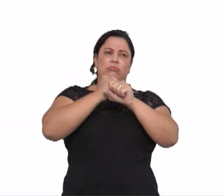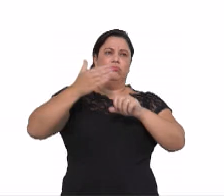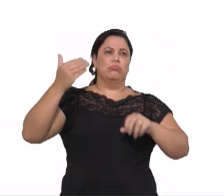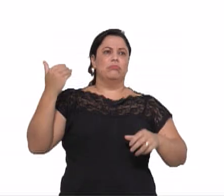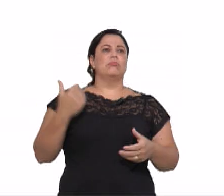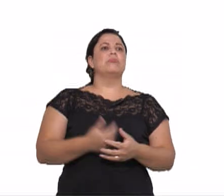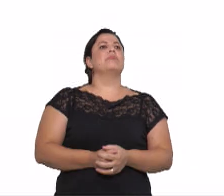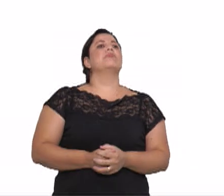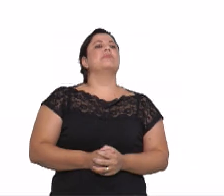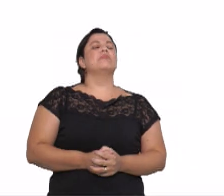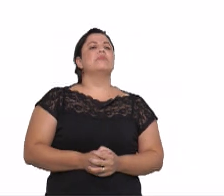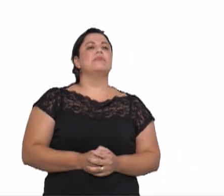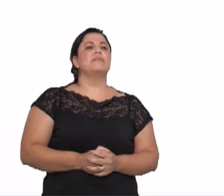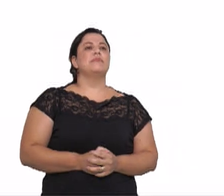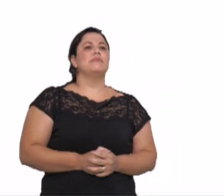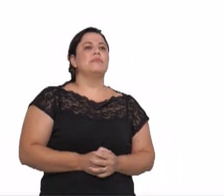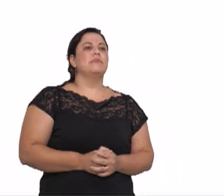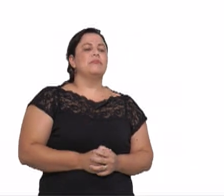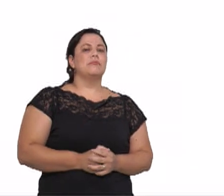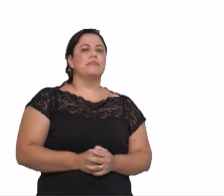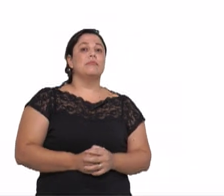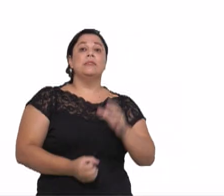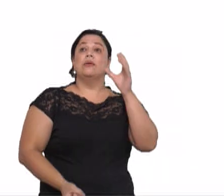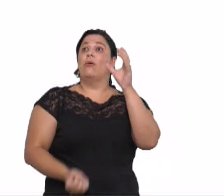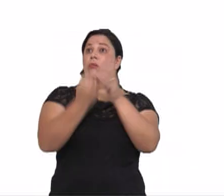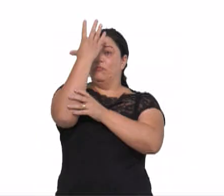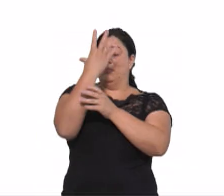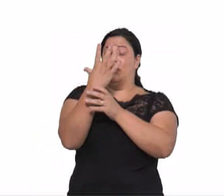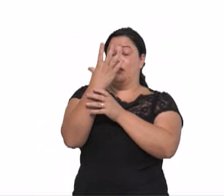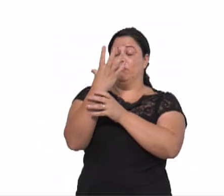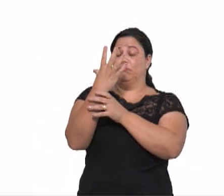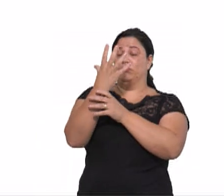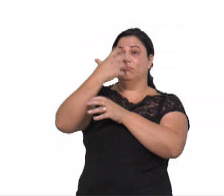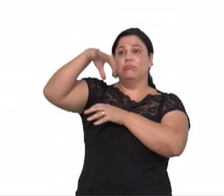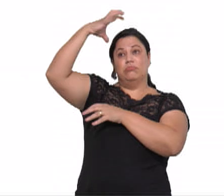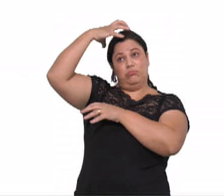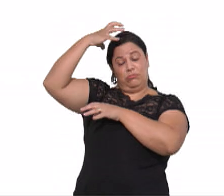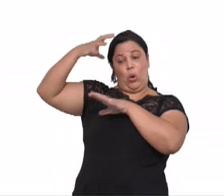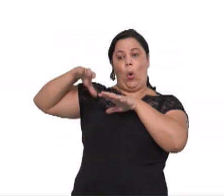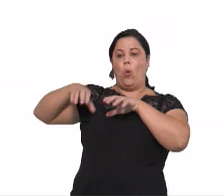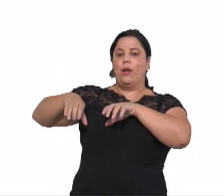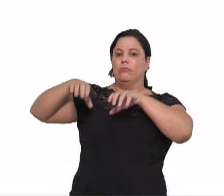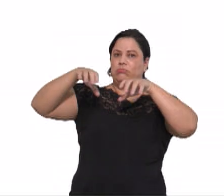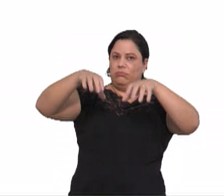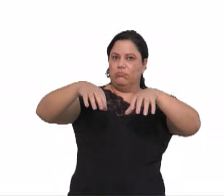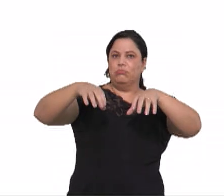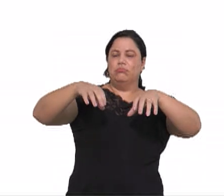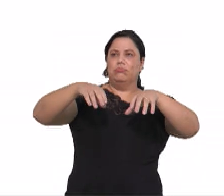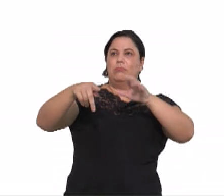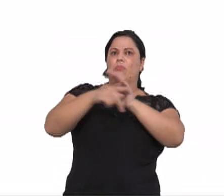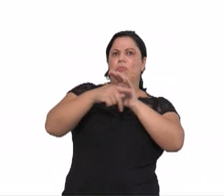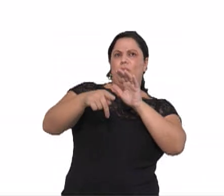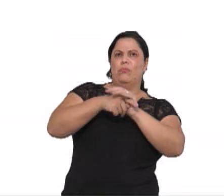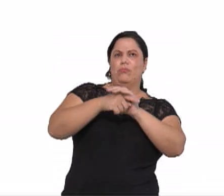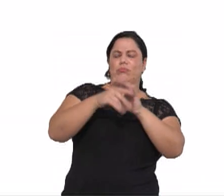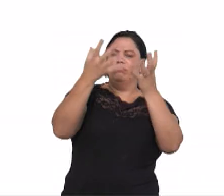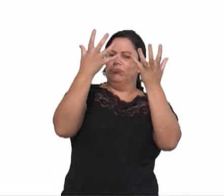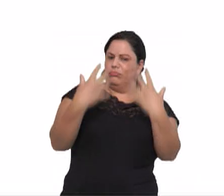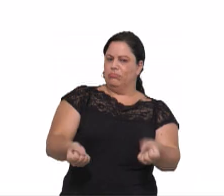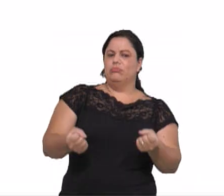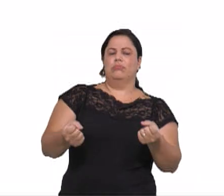Bom, é criado então a monarquia constitucional, que caberia ao rei assumir como executivo do novo